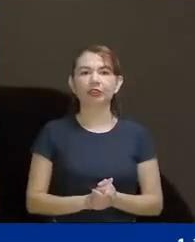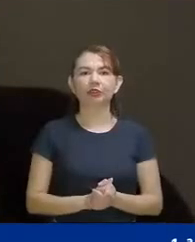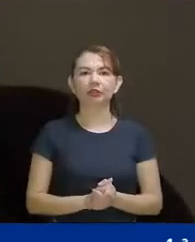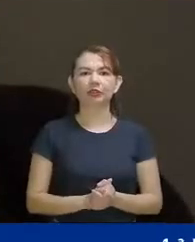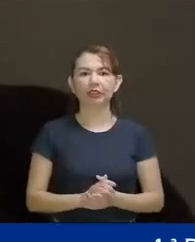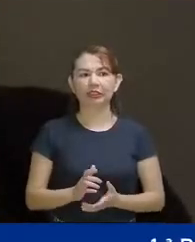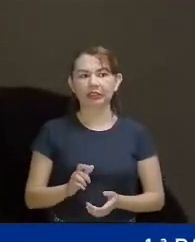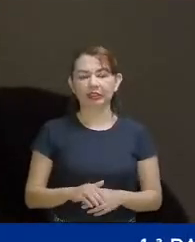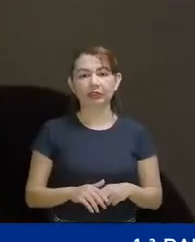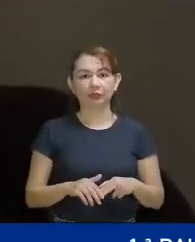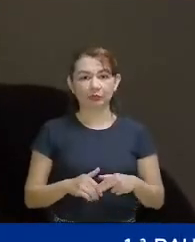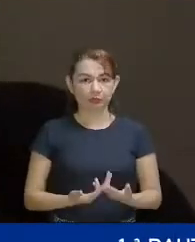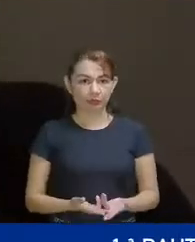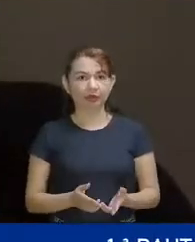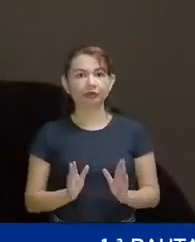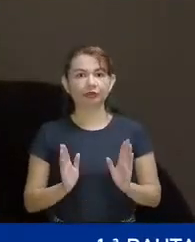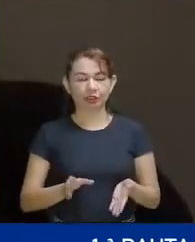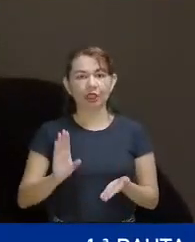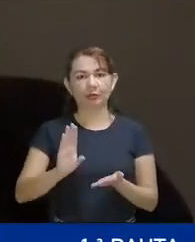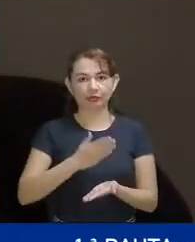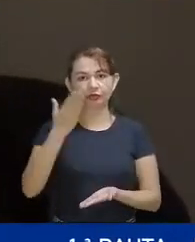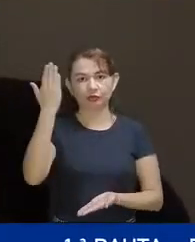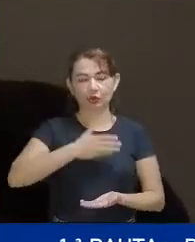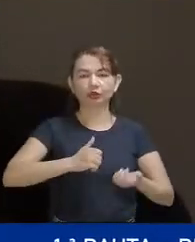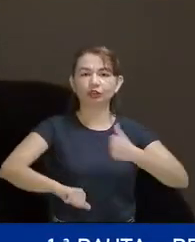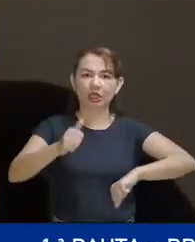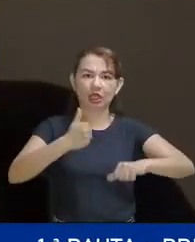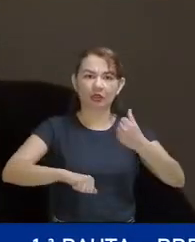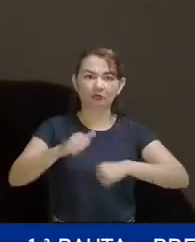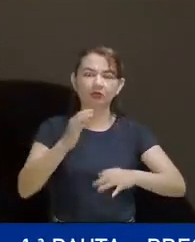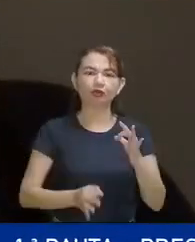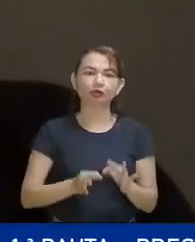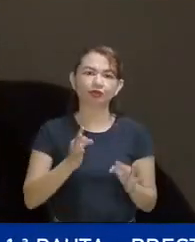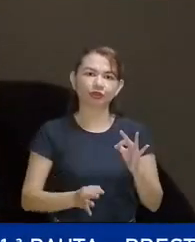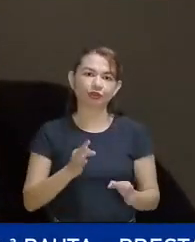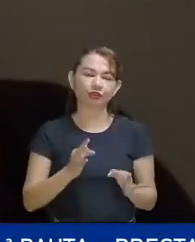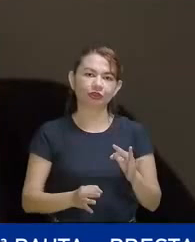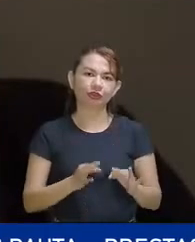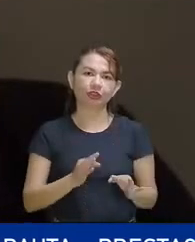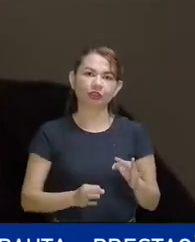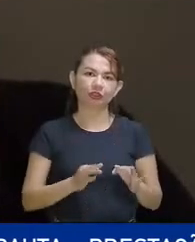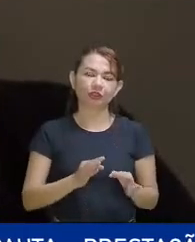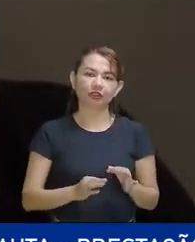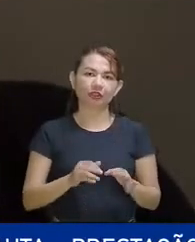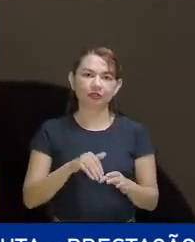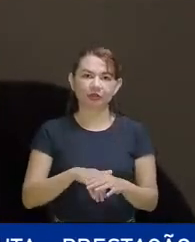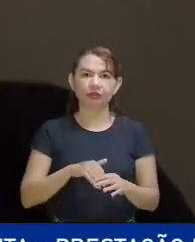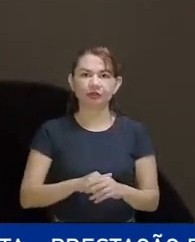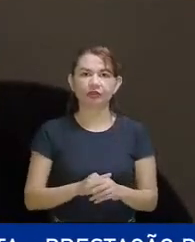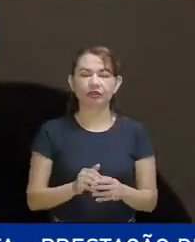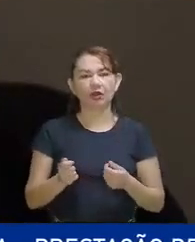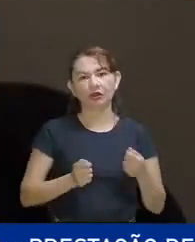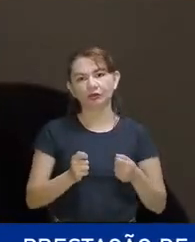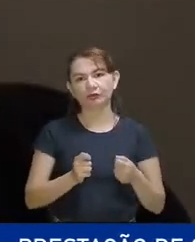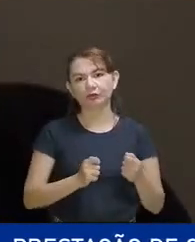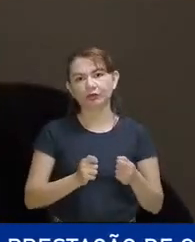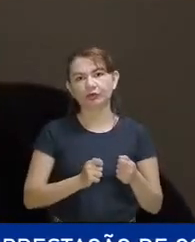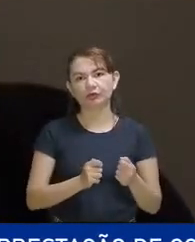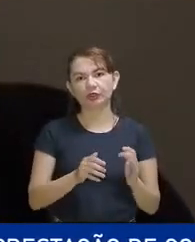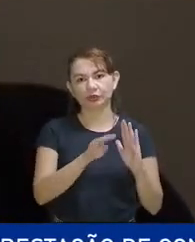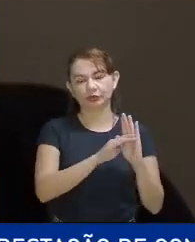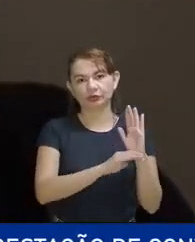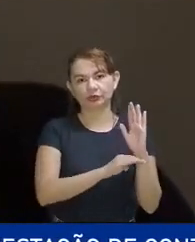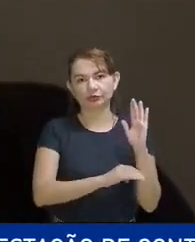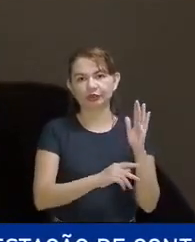existe o óbice, né, que a análise da prestação de contas, a Justiça Eleitoral, ela exerce esse controle de observância dos princípios